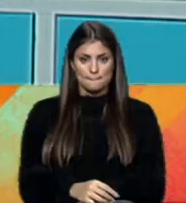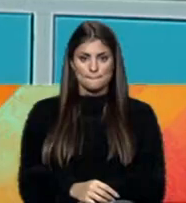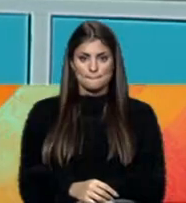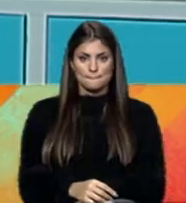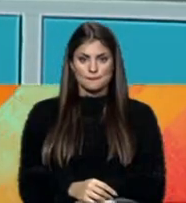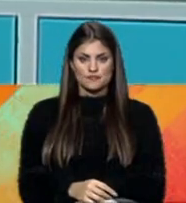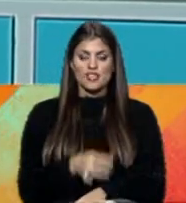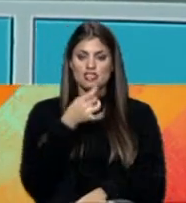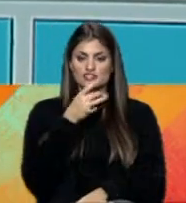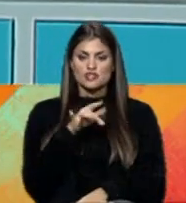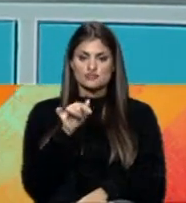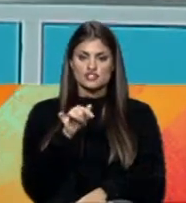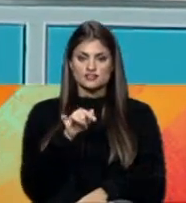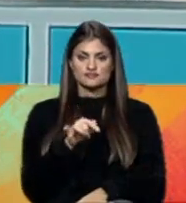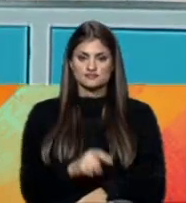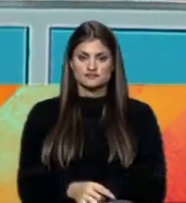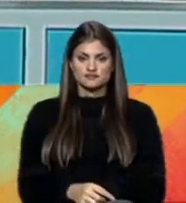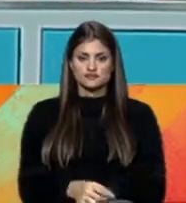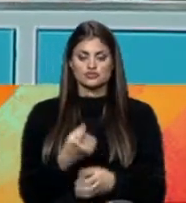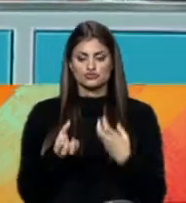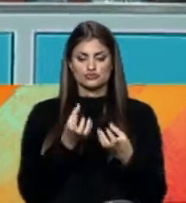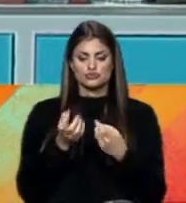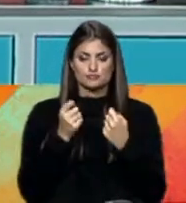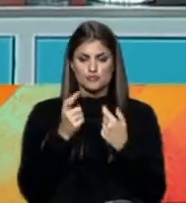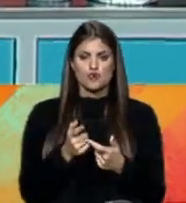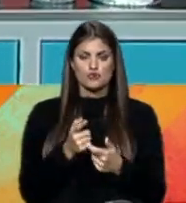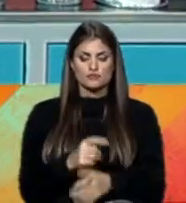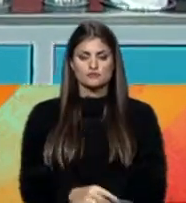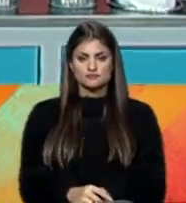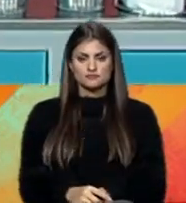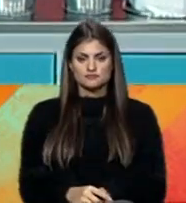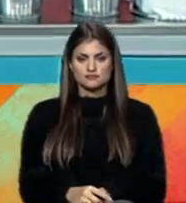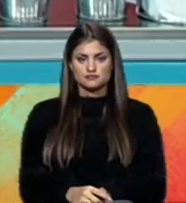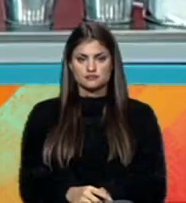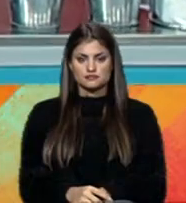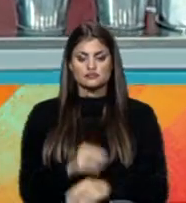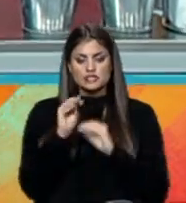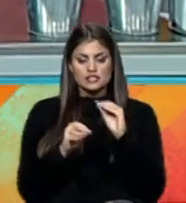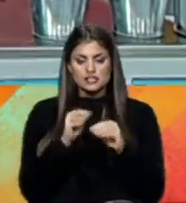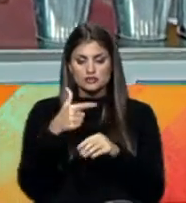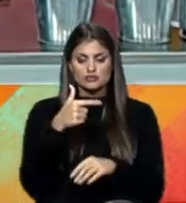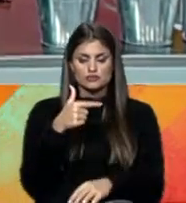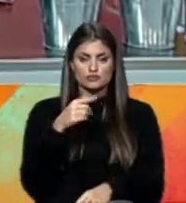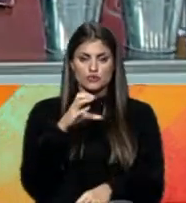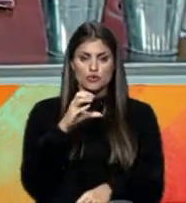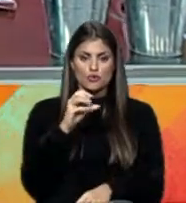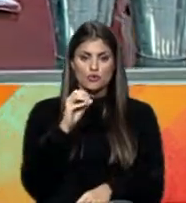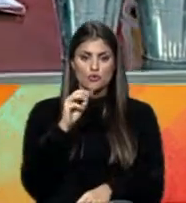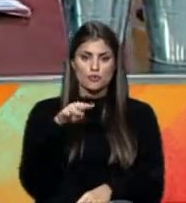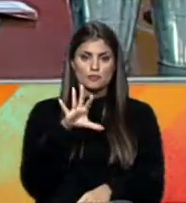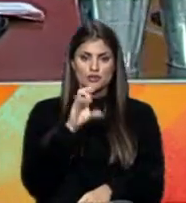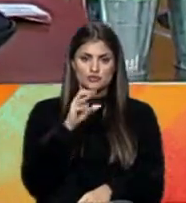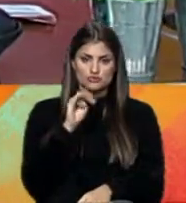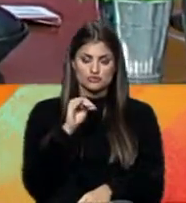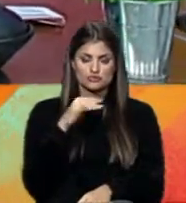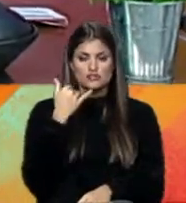E deixamos aqui então agora refogar um bocadinho. Depois vamos temperar com cominhos. Já não fica feliz